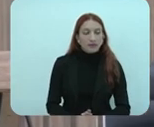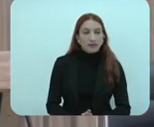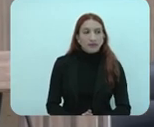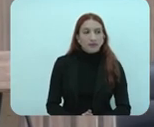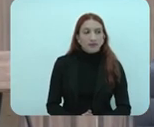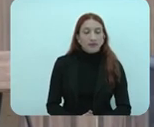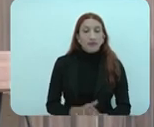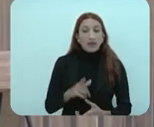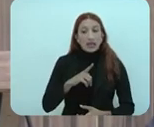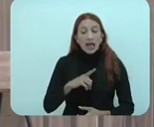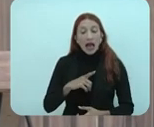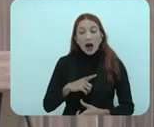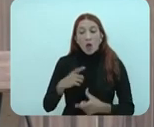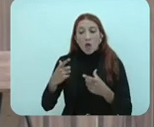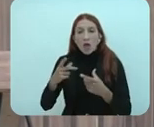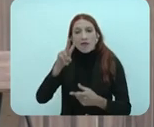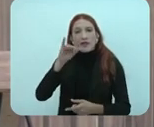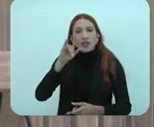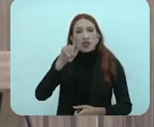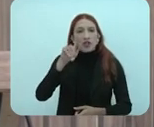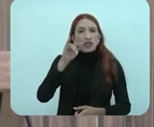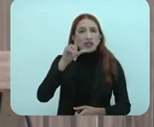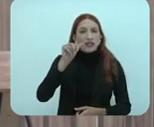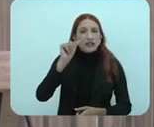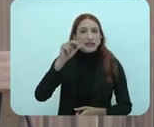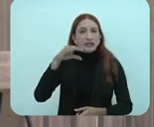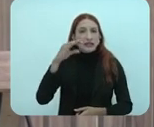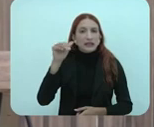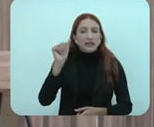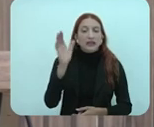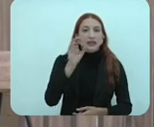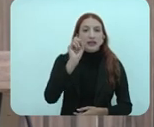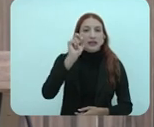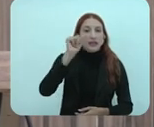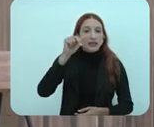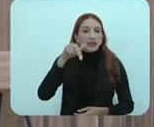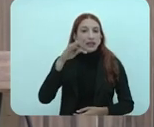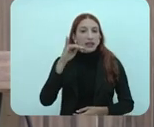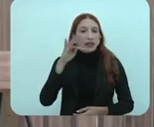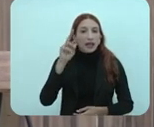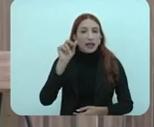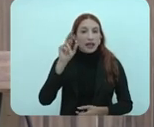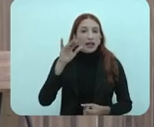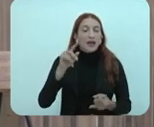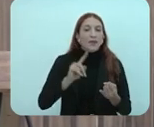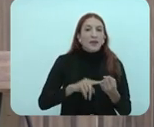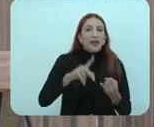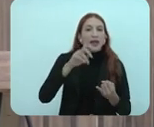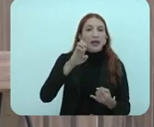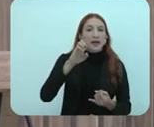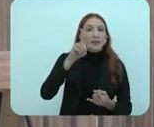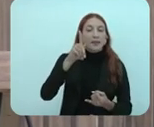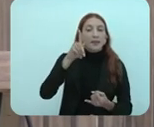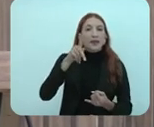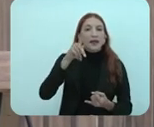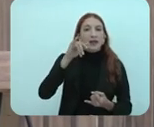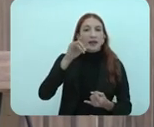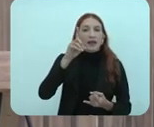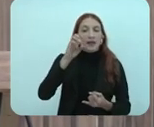a vigilância sanitária, a vigilância epidemiológica, os agentes de ademias, o SAI e